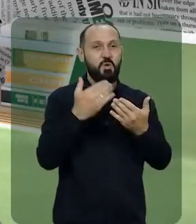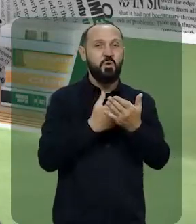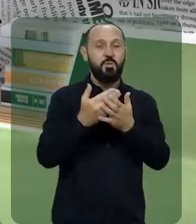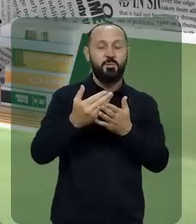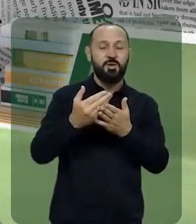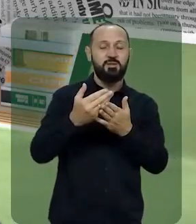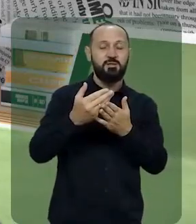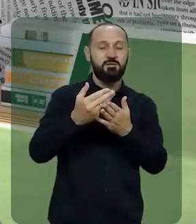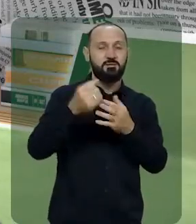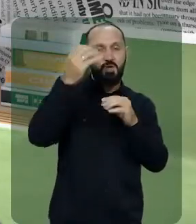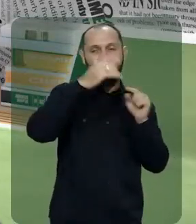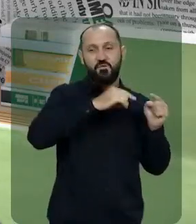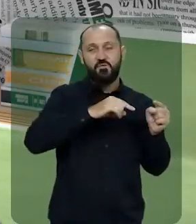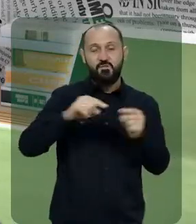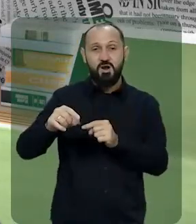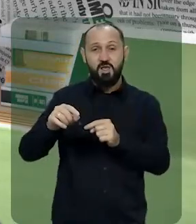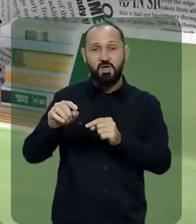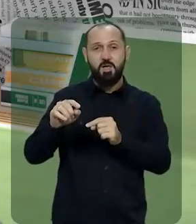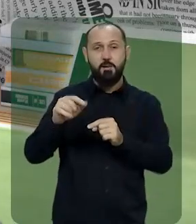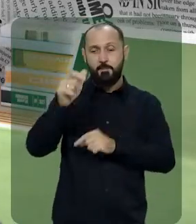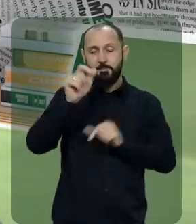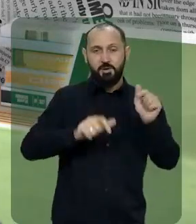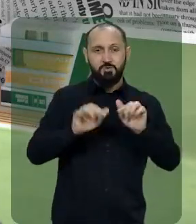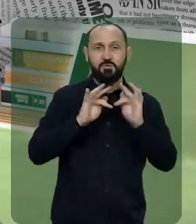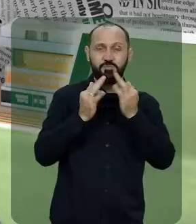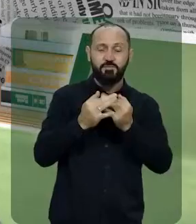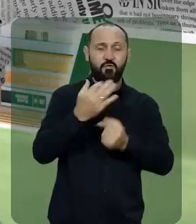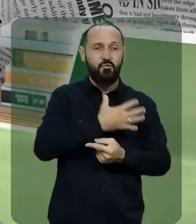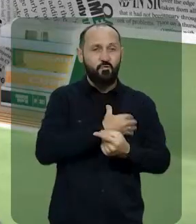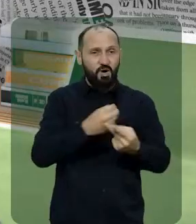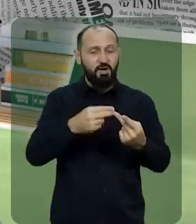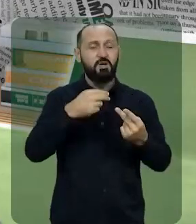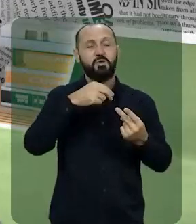Sim. Então,